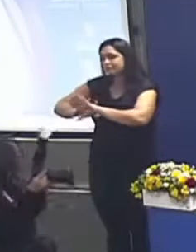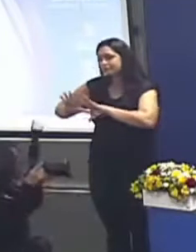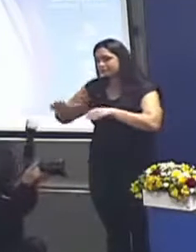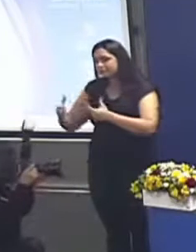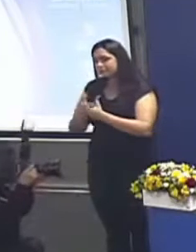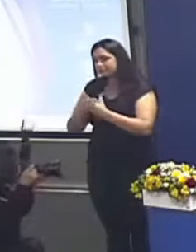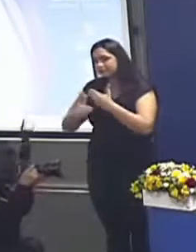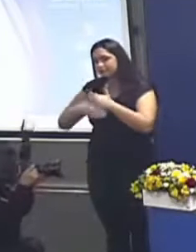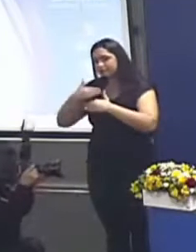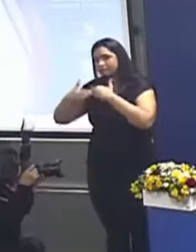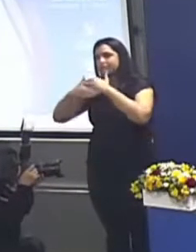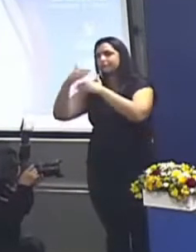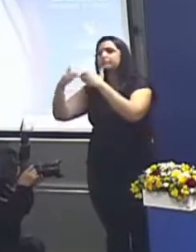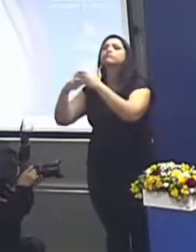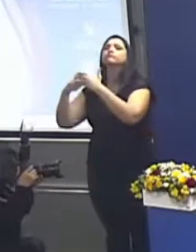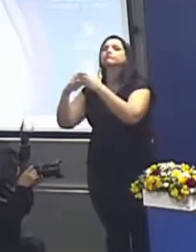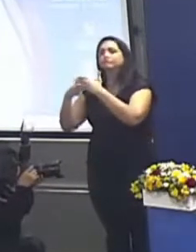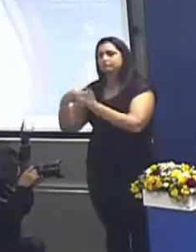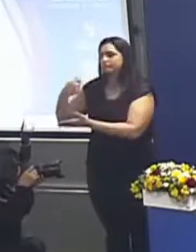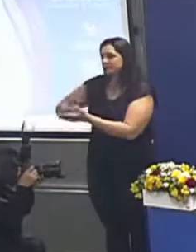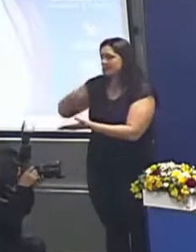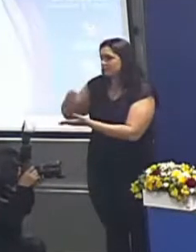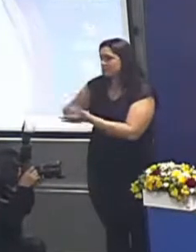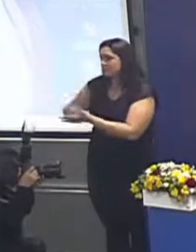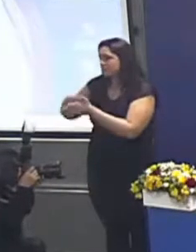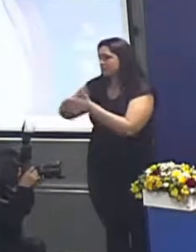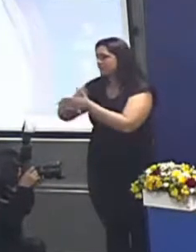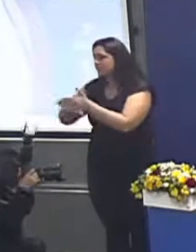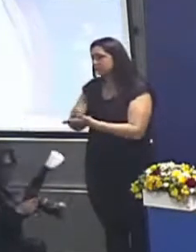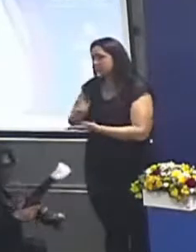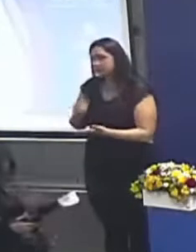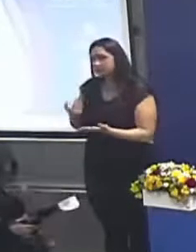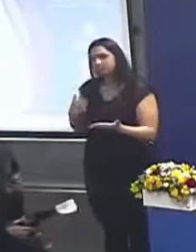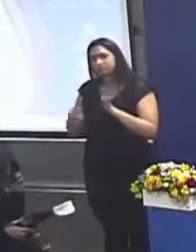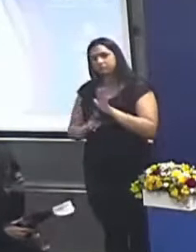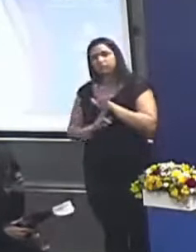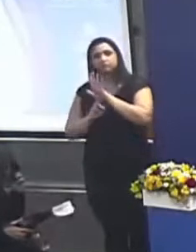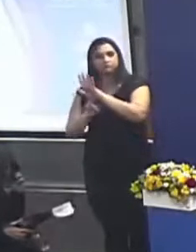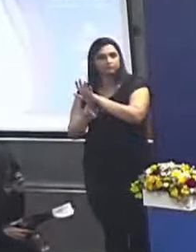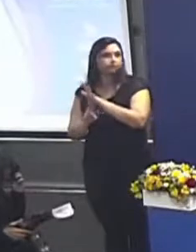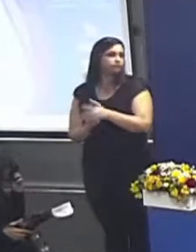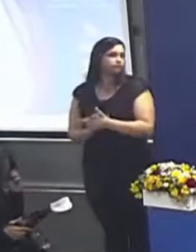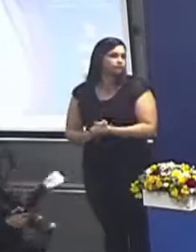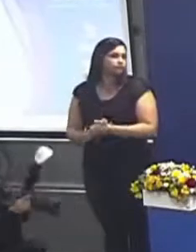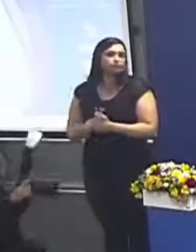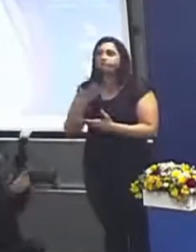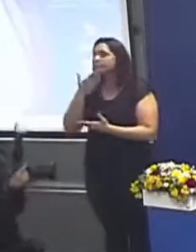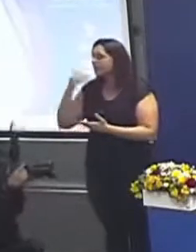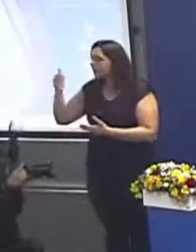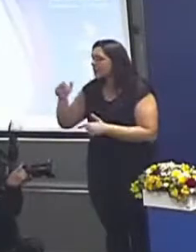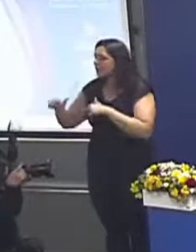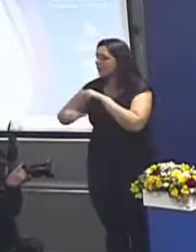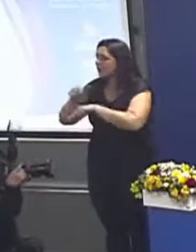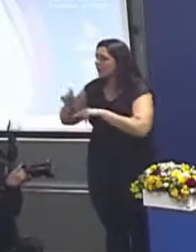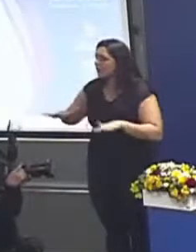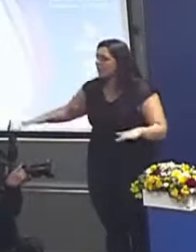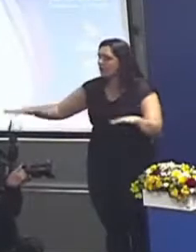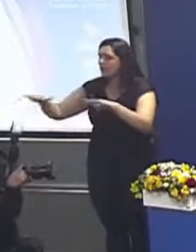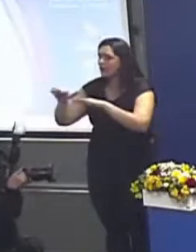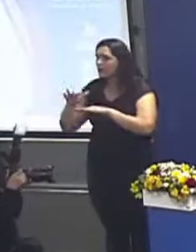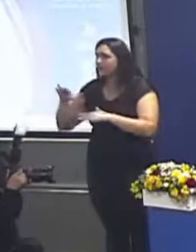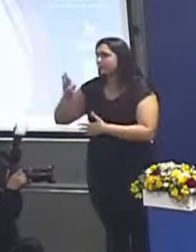e construir também as lutas sindicais aqui que eu represento, né? Melhores condições de